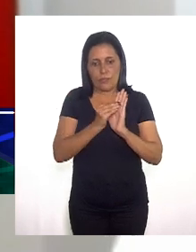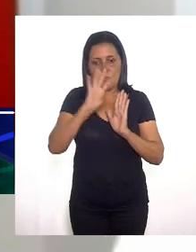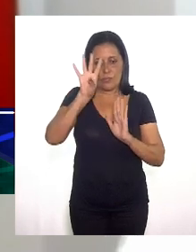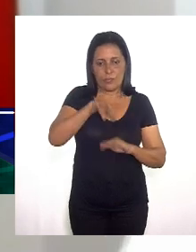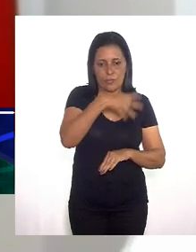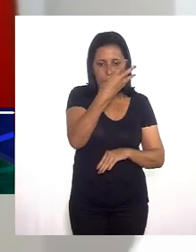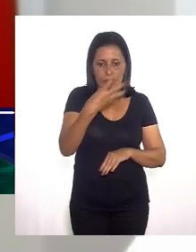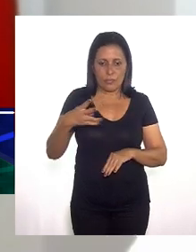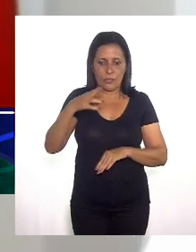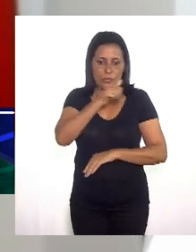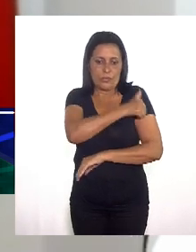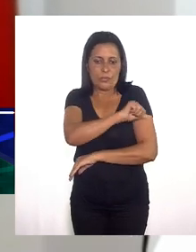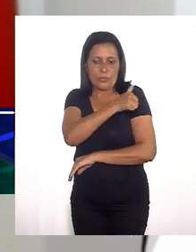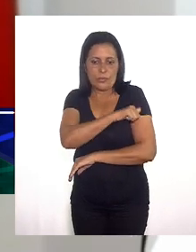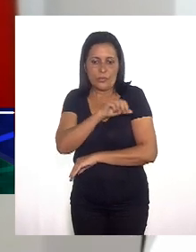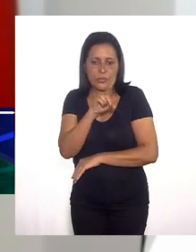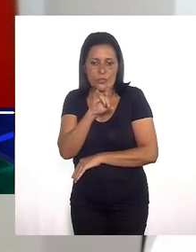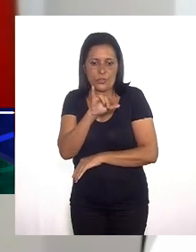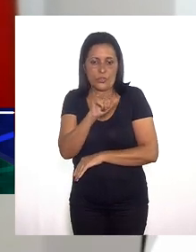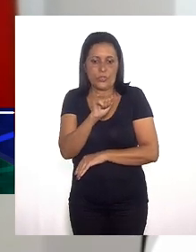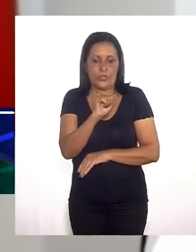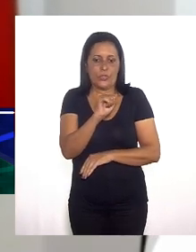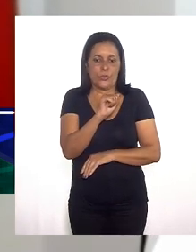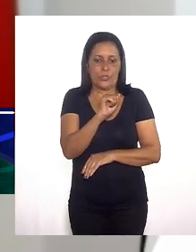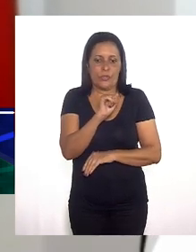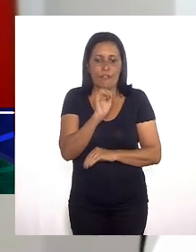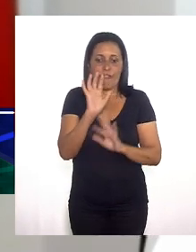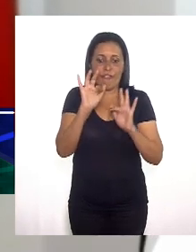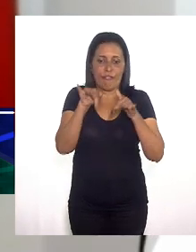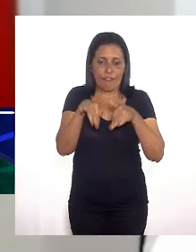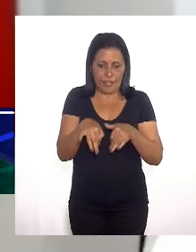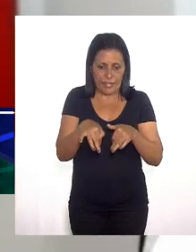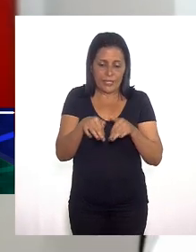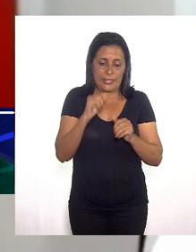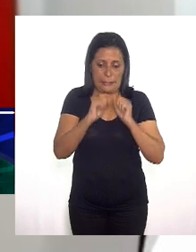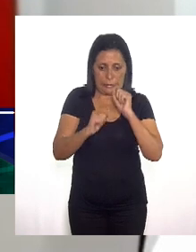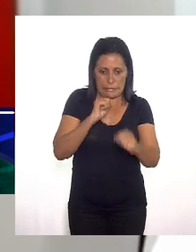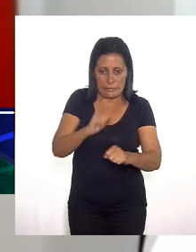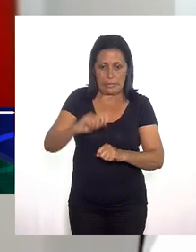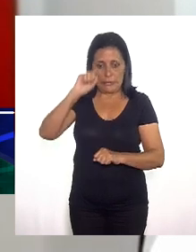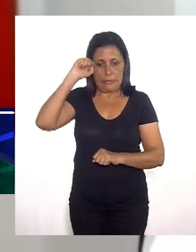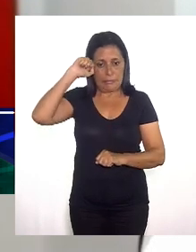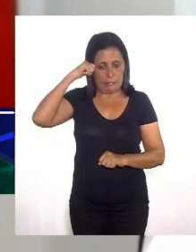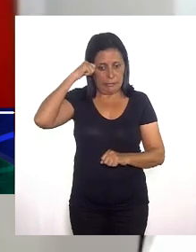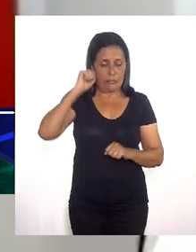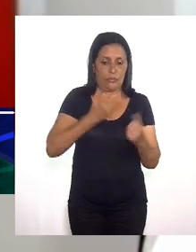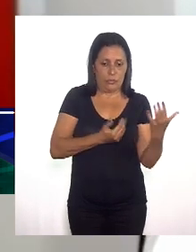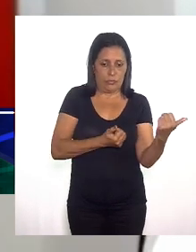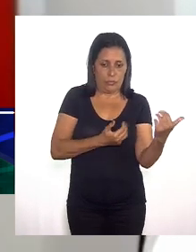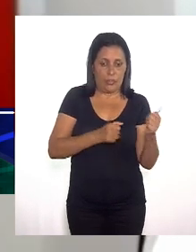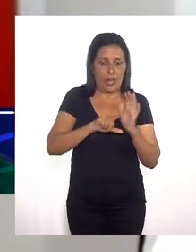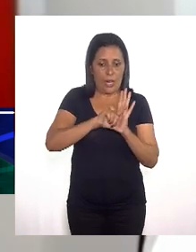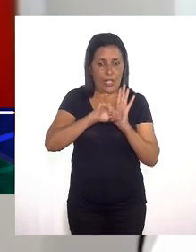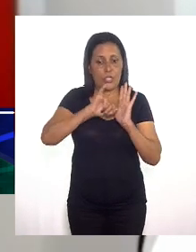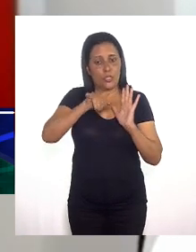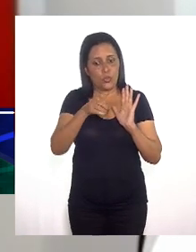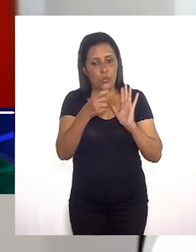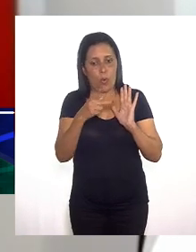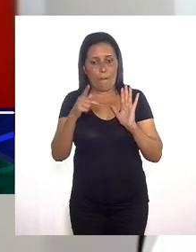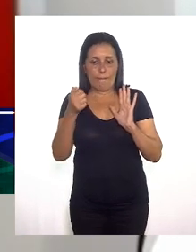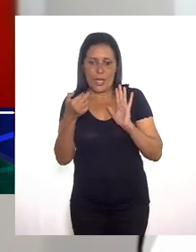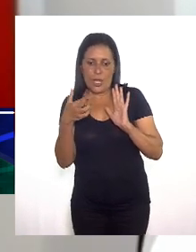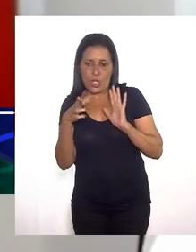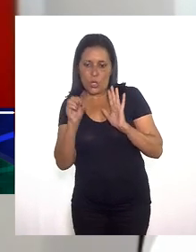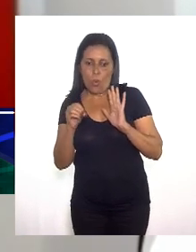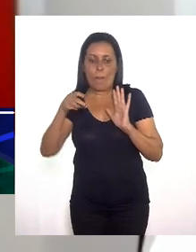Rio de Janeiro, dia estadual de luta pelo fim do genocídio da juventude negra no estado do Rio de Janeiro. Lei João Pedro Matos. Pendendo de pareceres